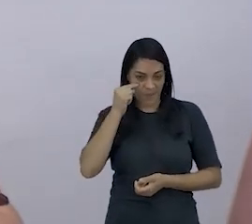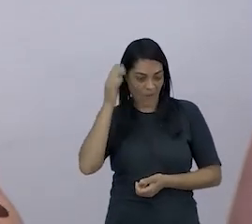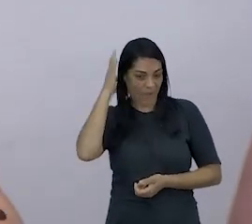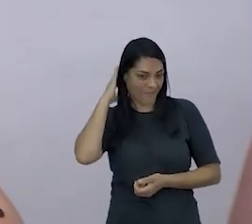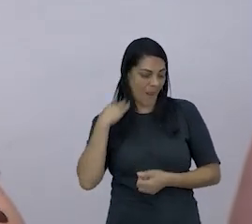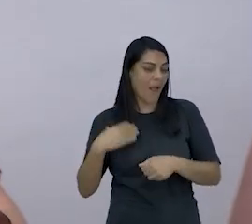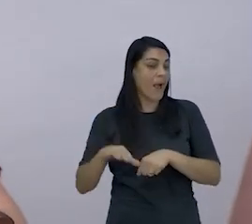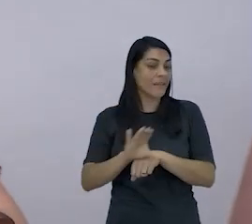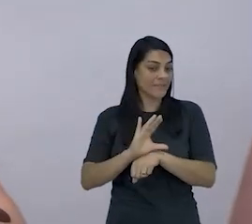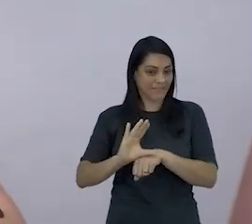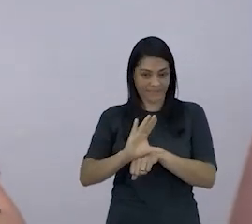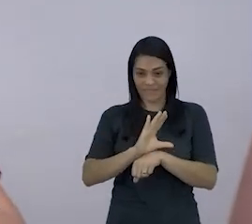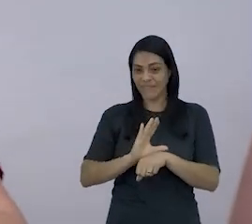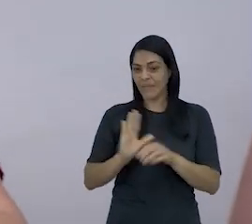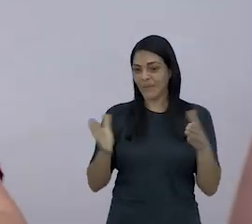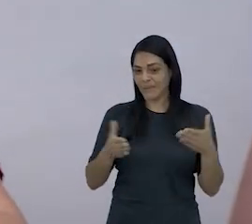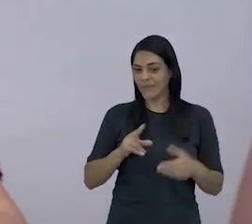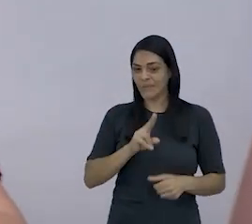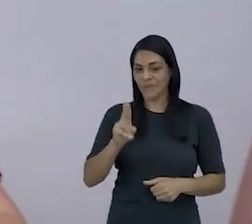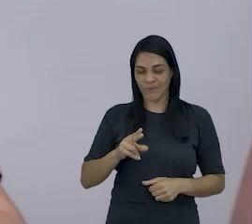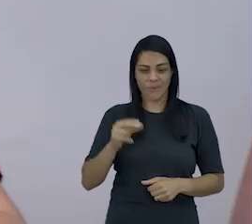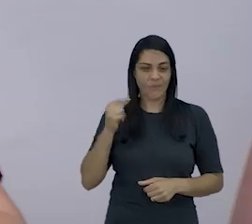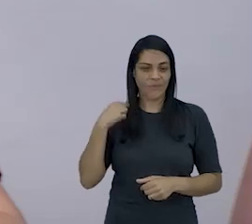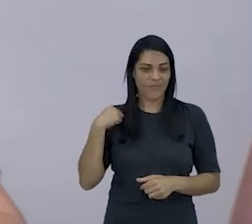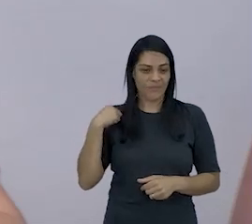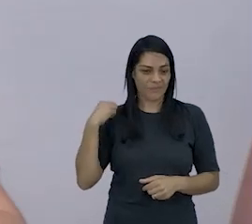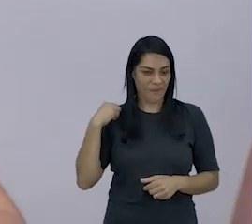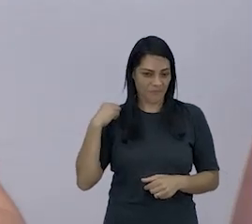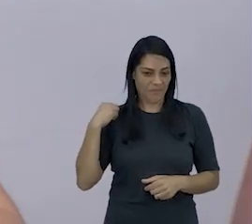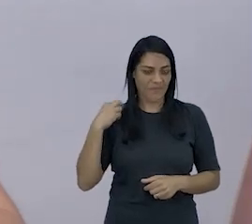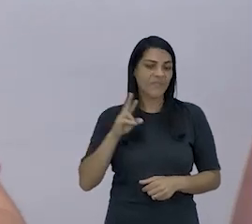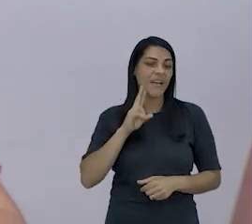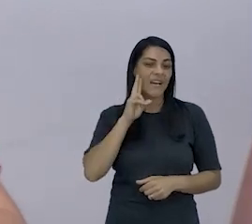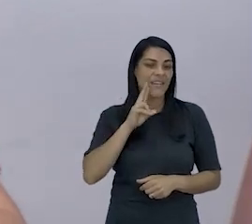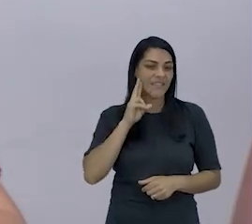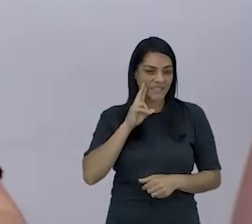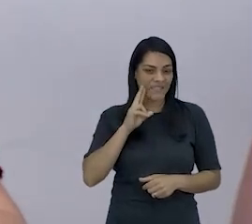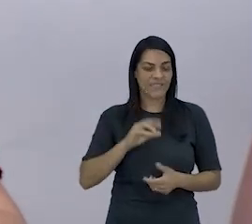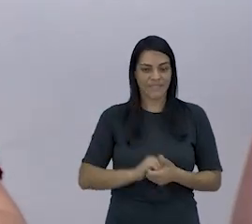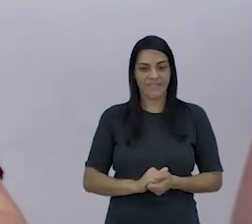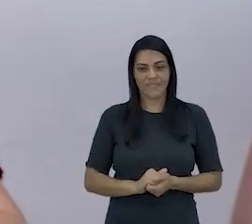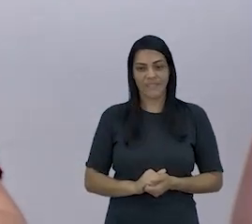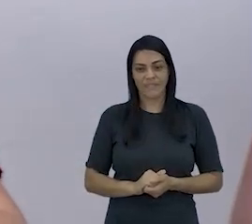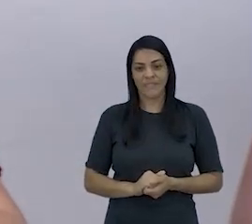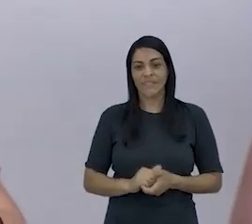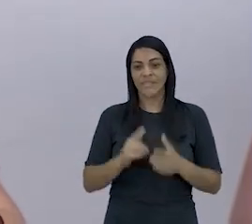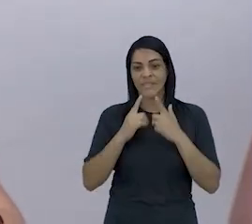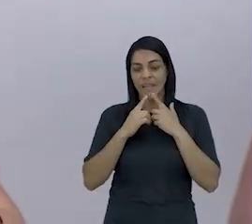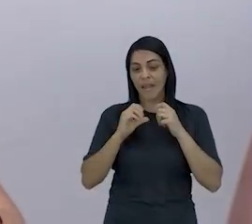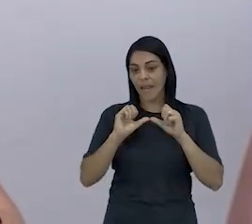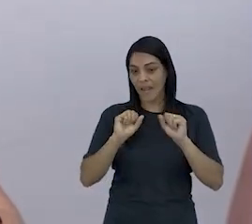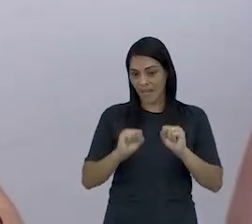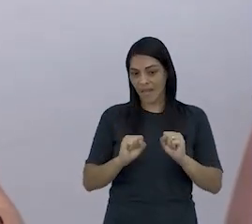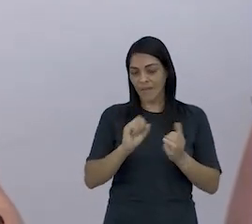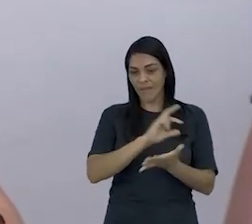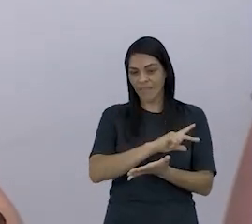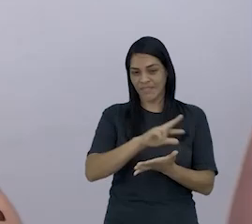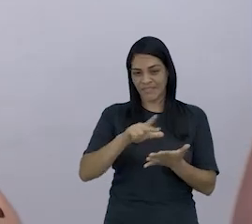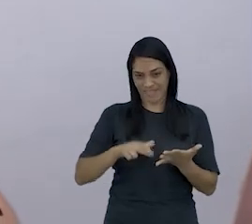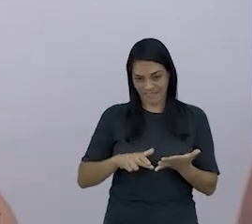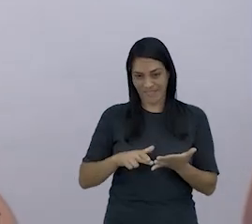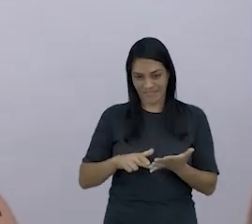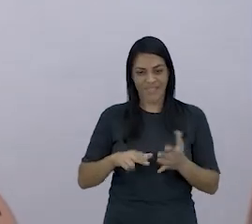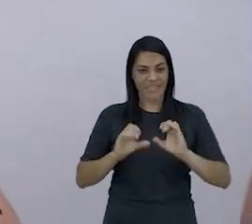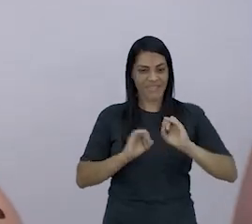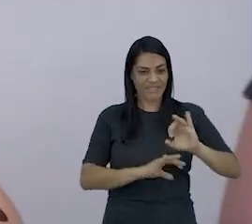cabelos castanhos. Hoje eu estou usando uma blusa rosa. E eu sou de linguagens e de educação